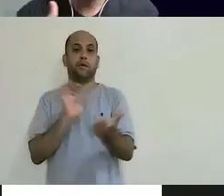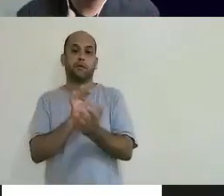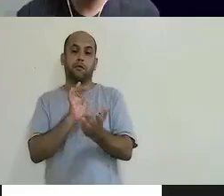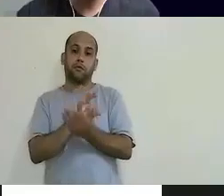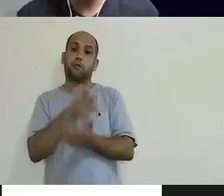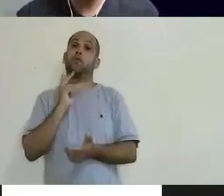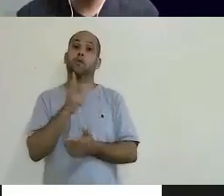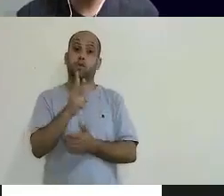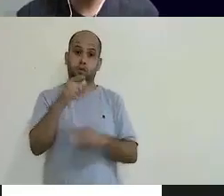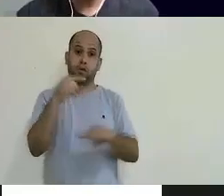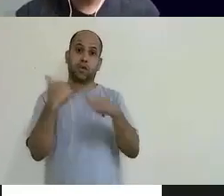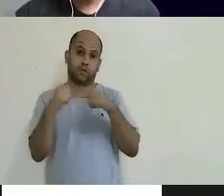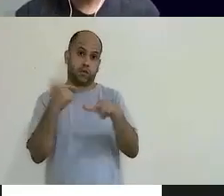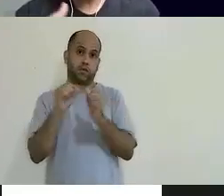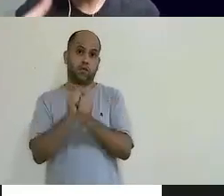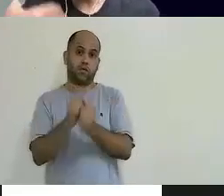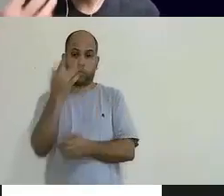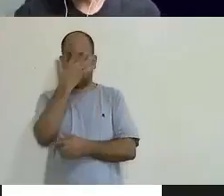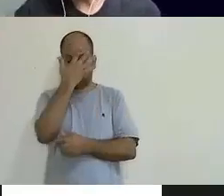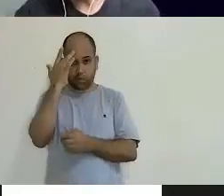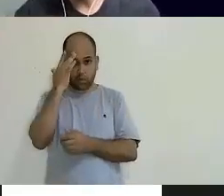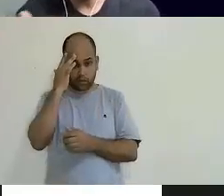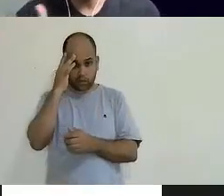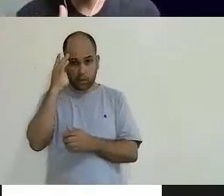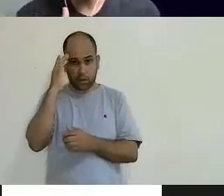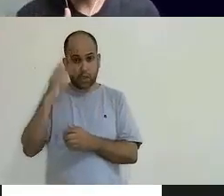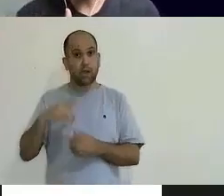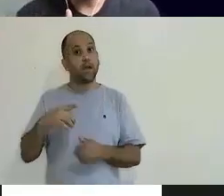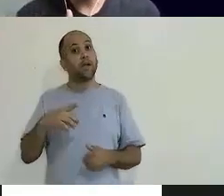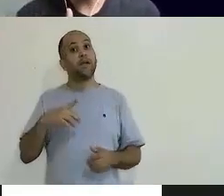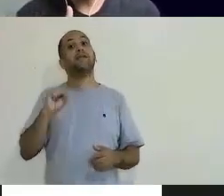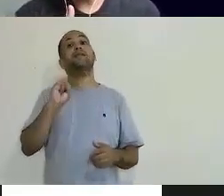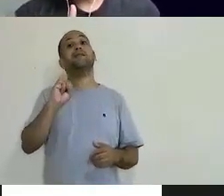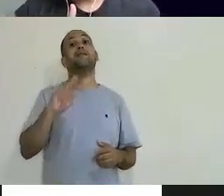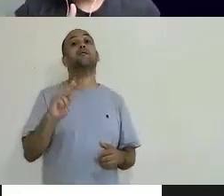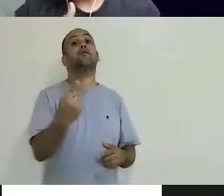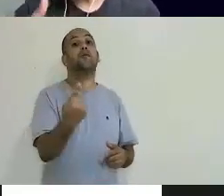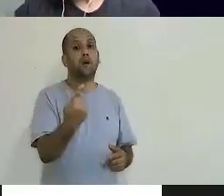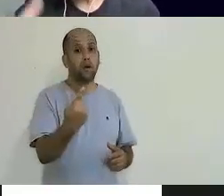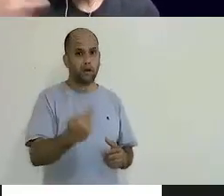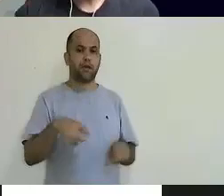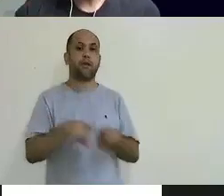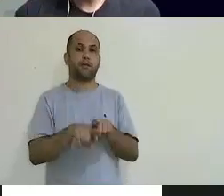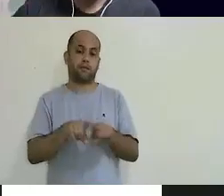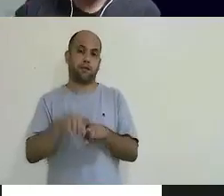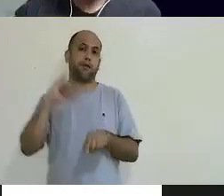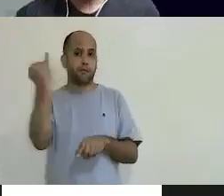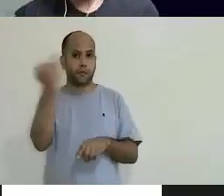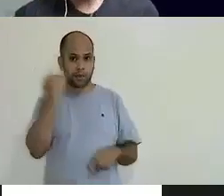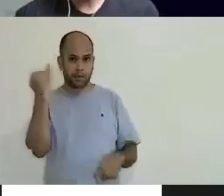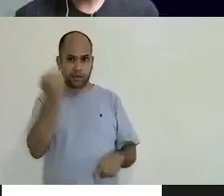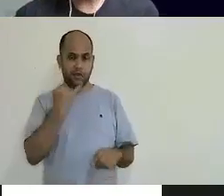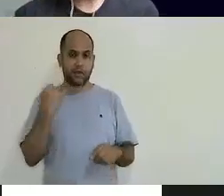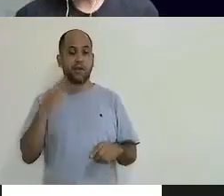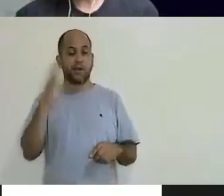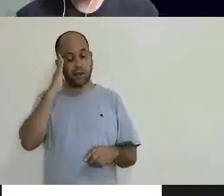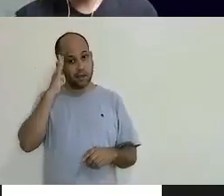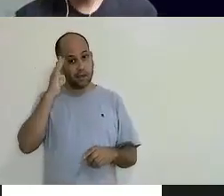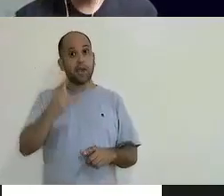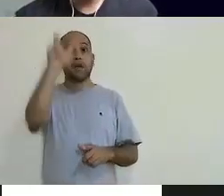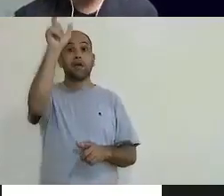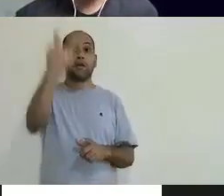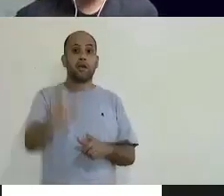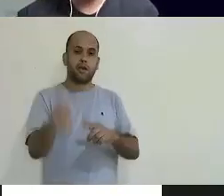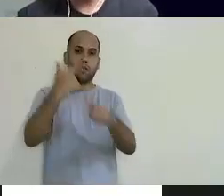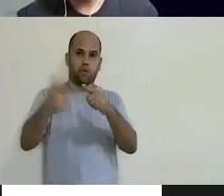trabalhando com as pessoas, se colocando no lugar do outro, entendendo que no lugar do outro também existe